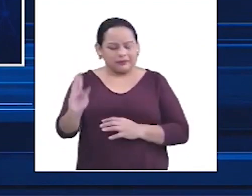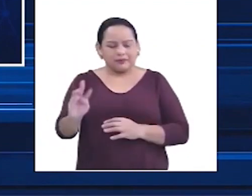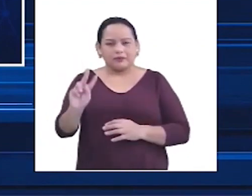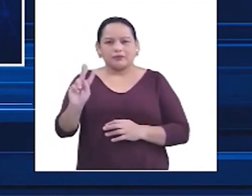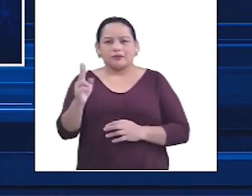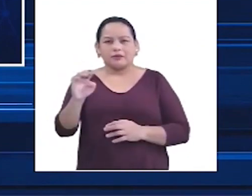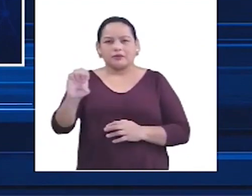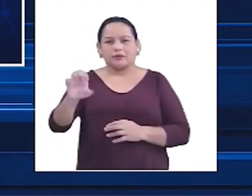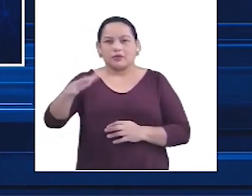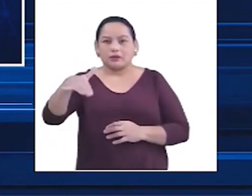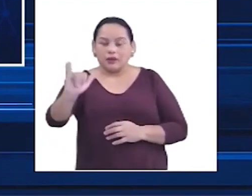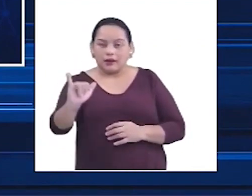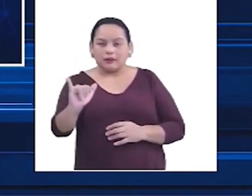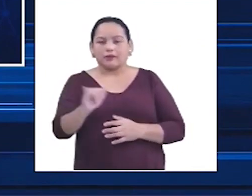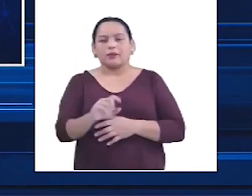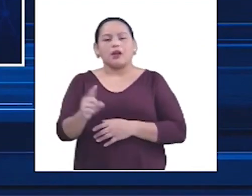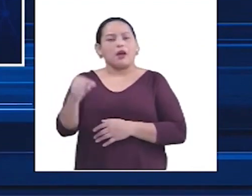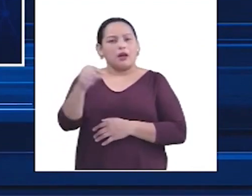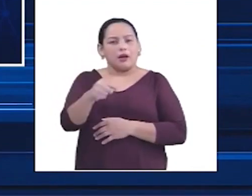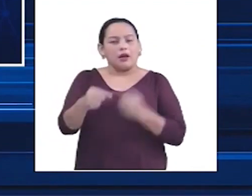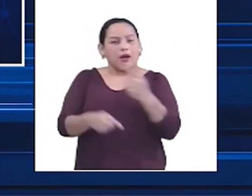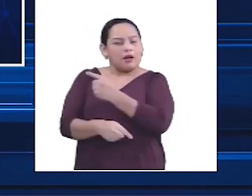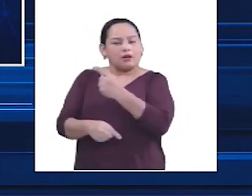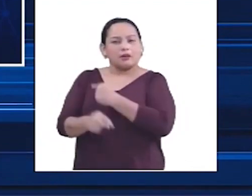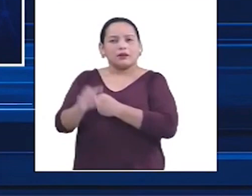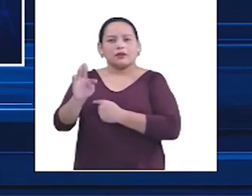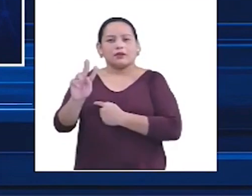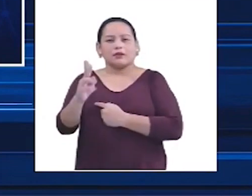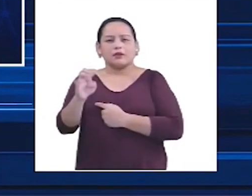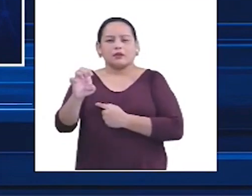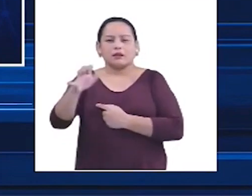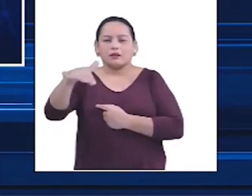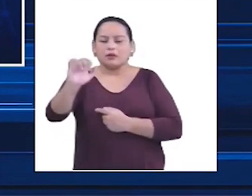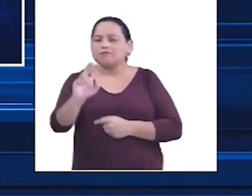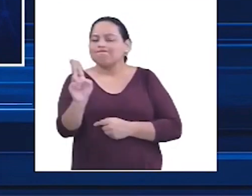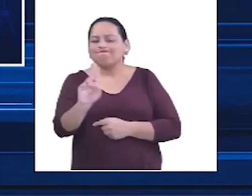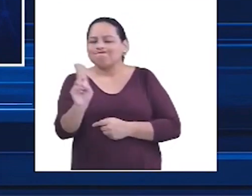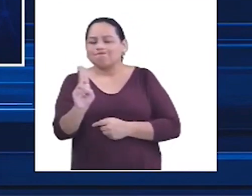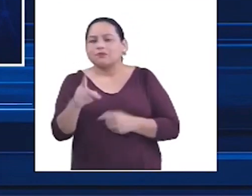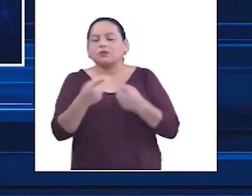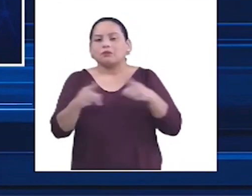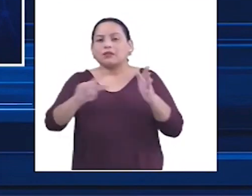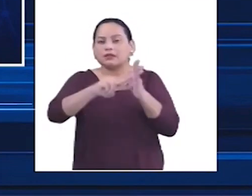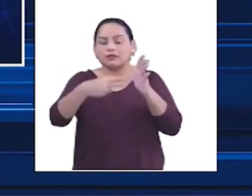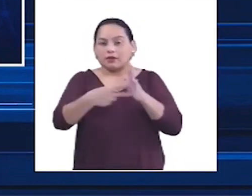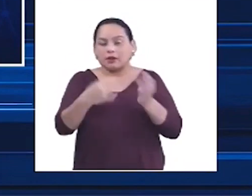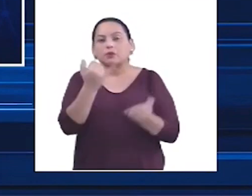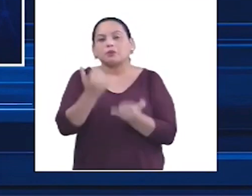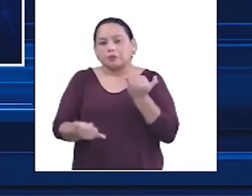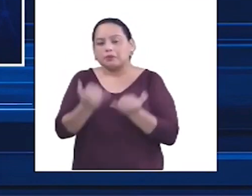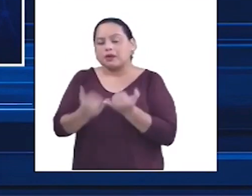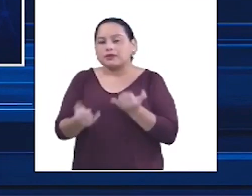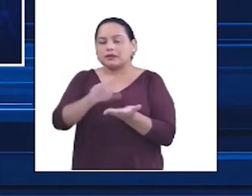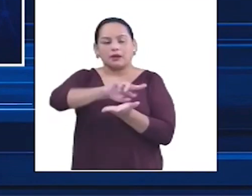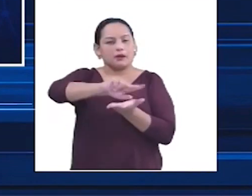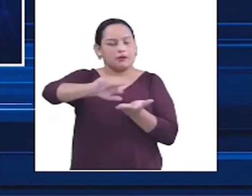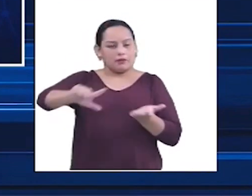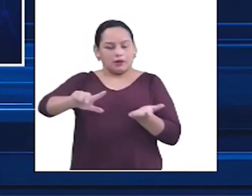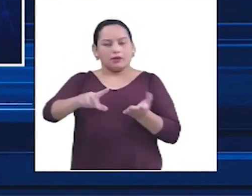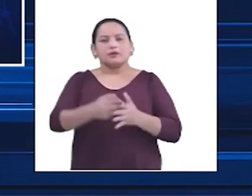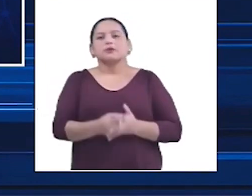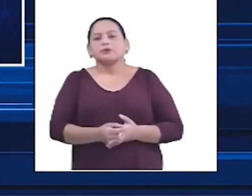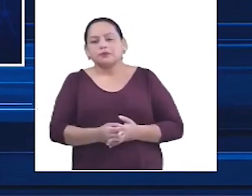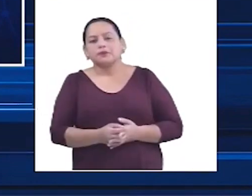então, eu não utilizei o they, mas eu utilizei uma palavra com significado semelhante, né? Várias espécies